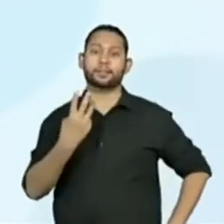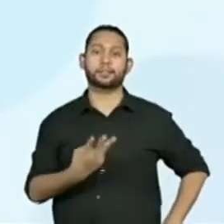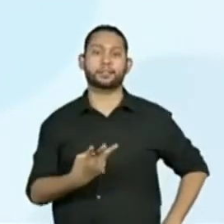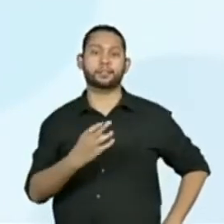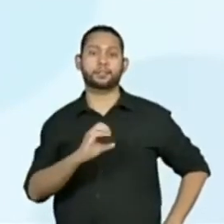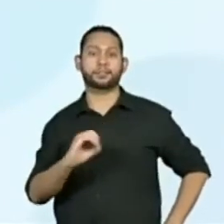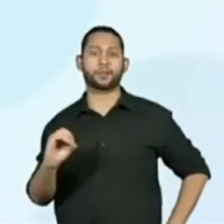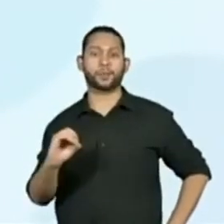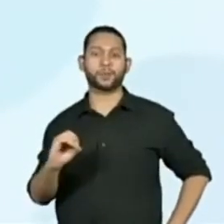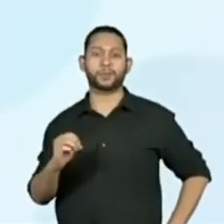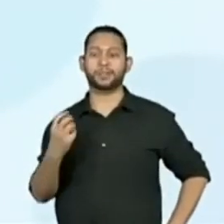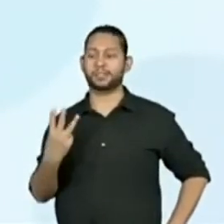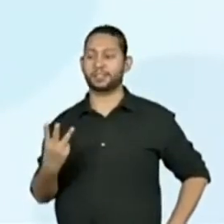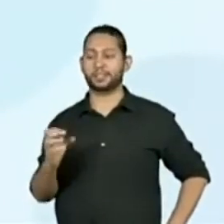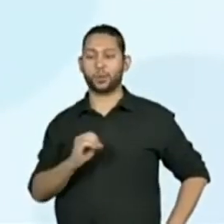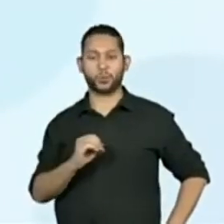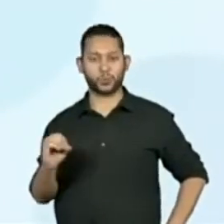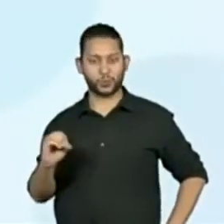Segundo,